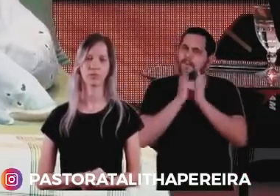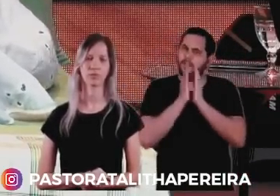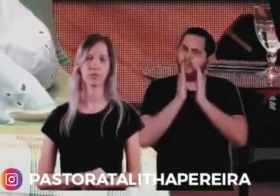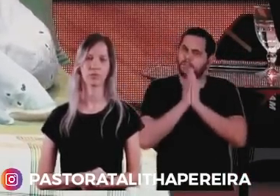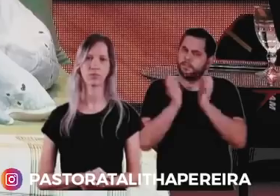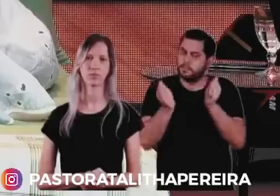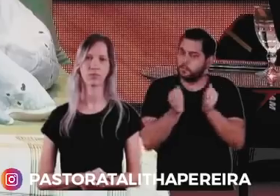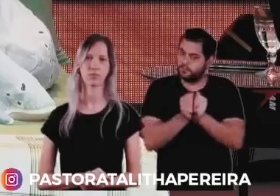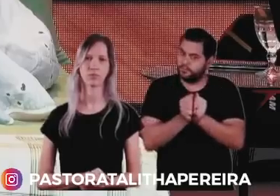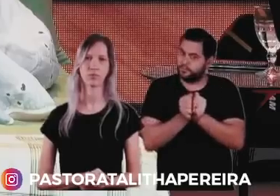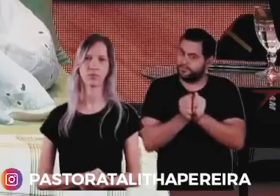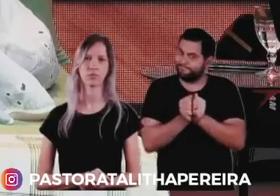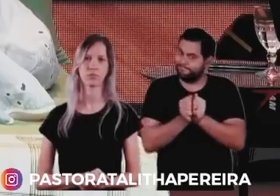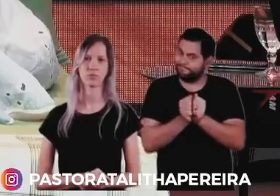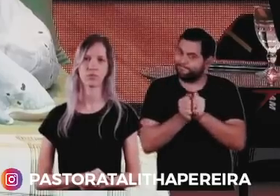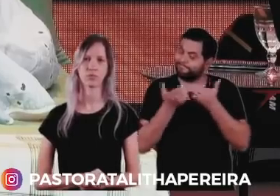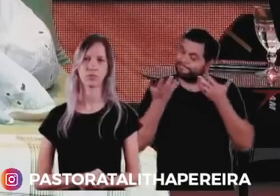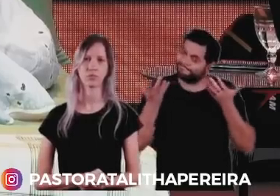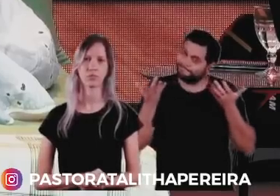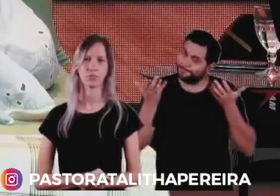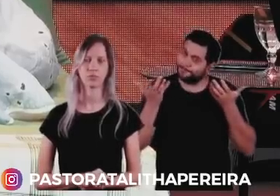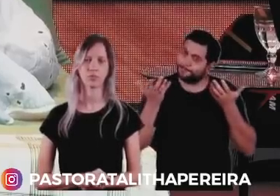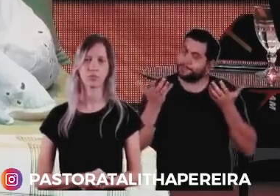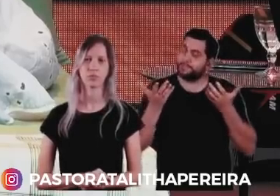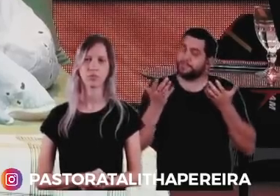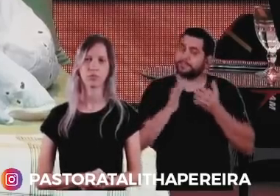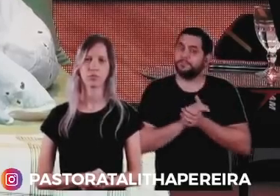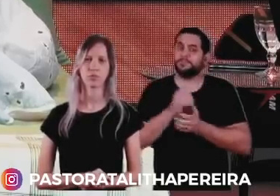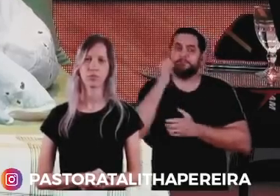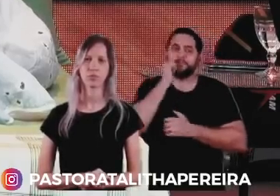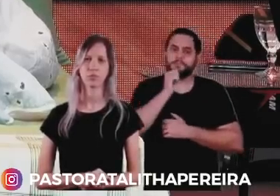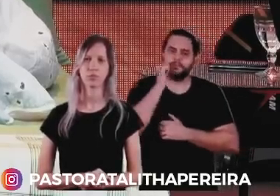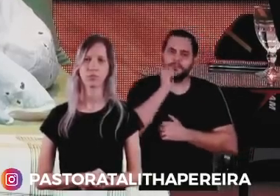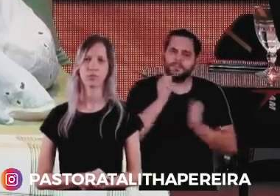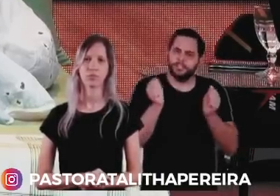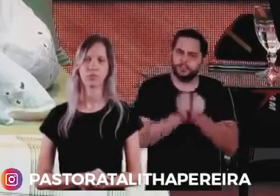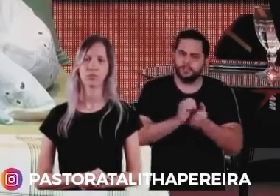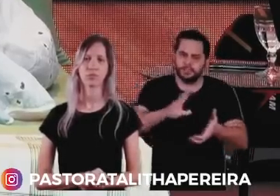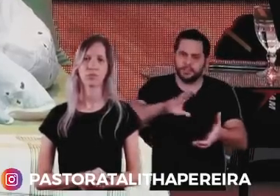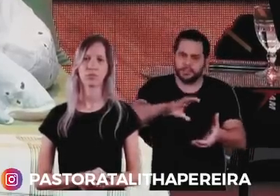juntos, né? Dela chegar, pegar na sua mão,